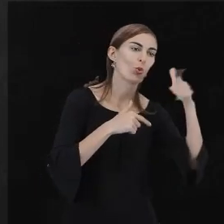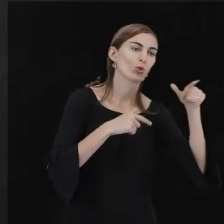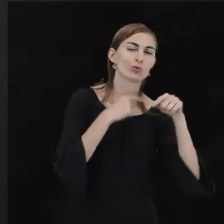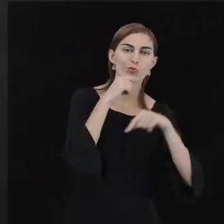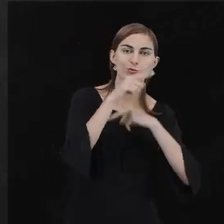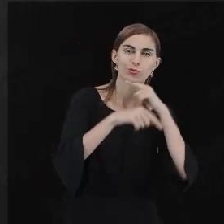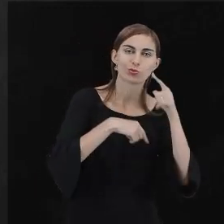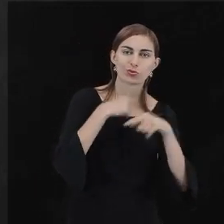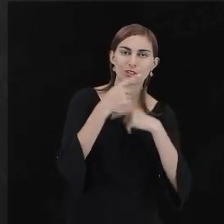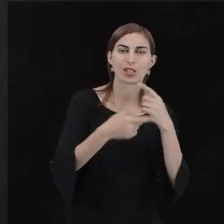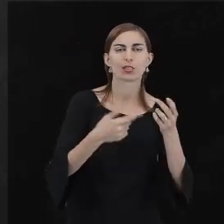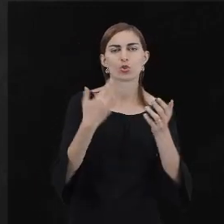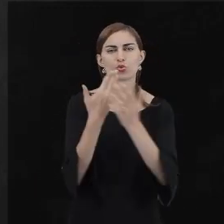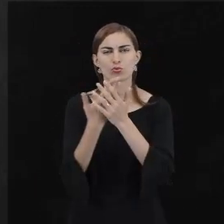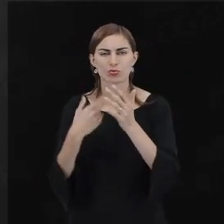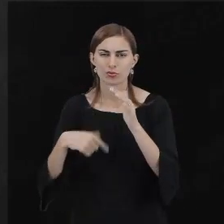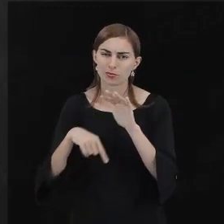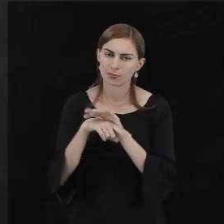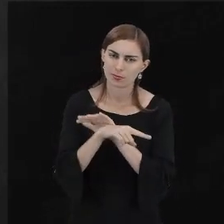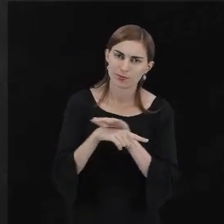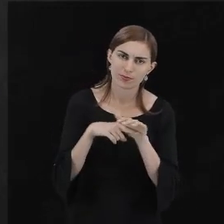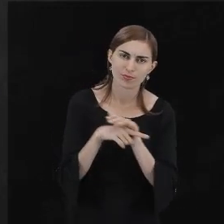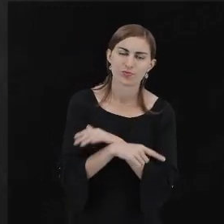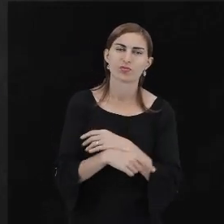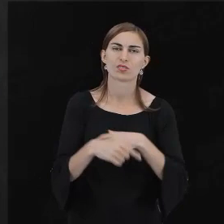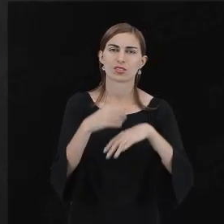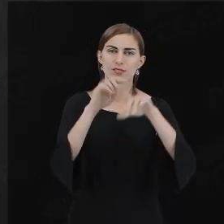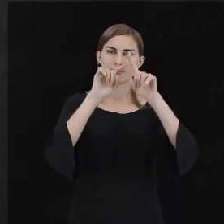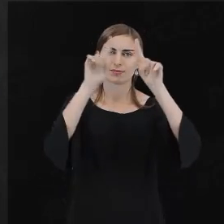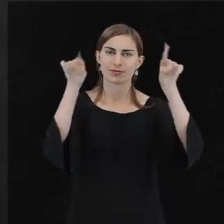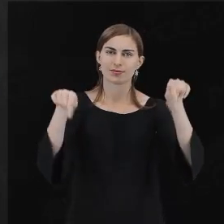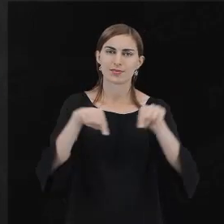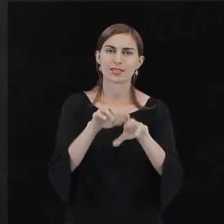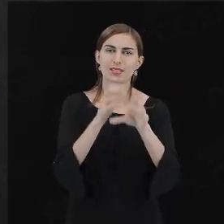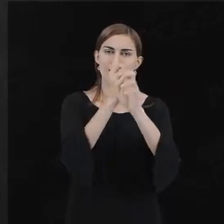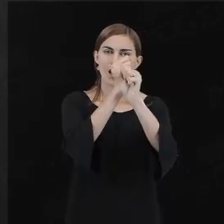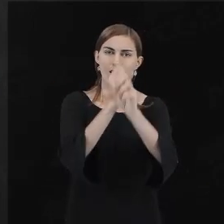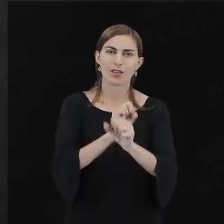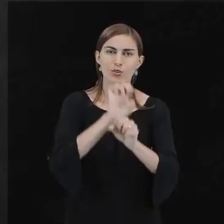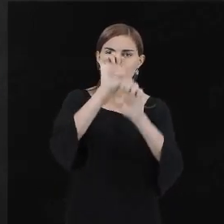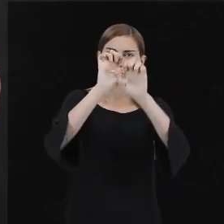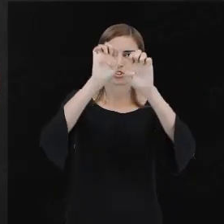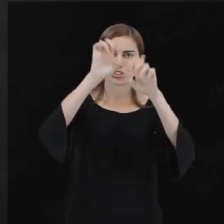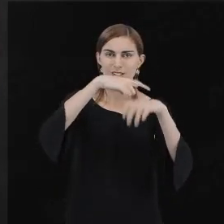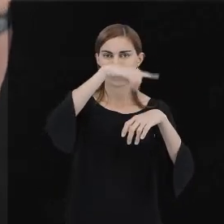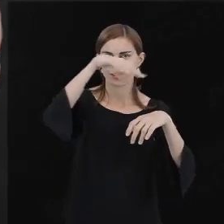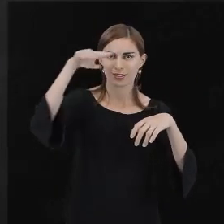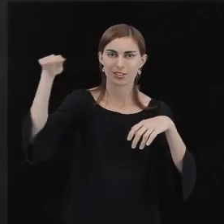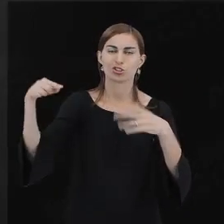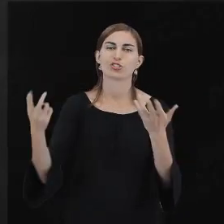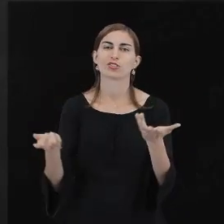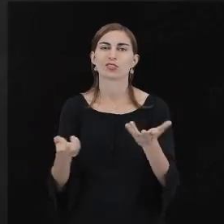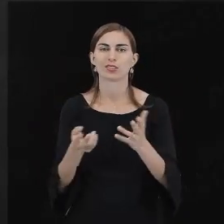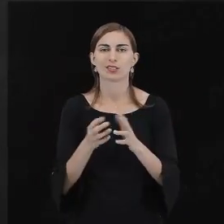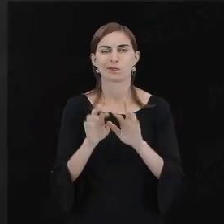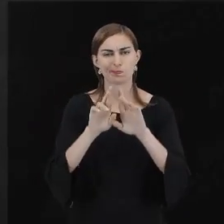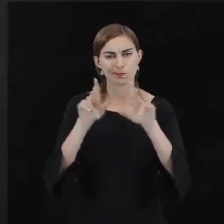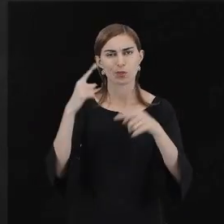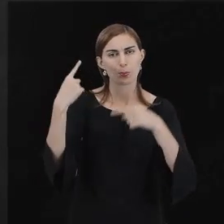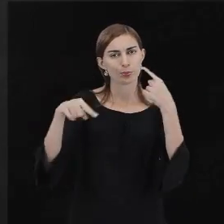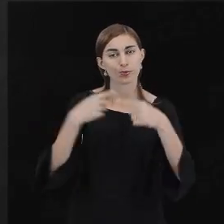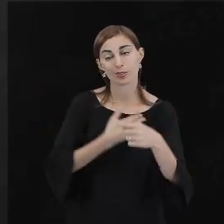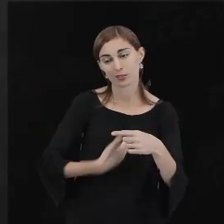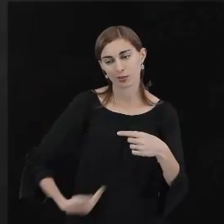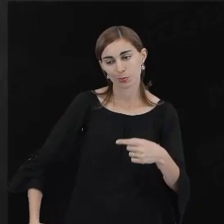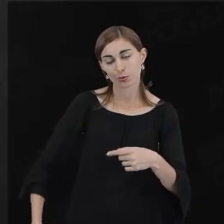conseguem. Então, estudos, pesquisas, dados estatísticos, estudos longitudinais, e aí, em termos das políticas públicas, se fazem